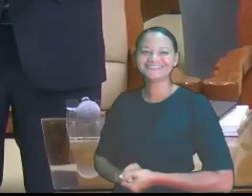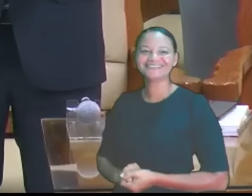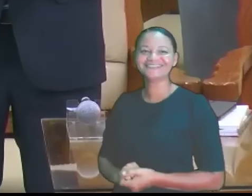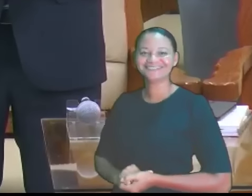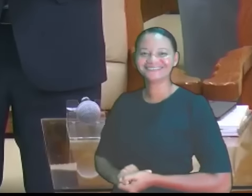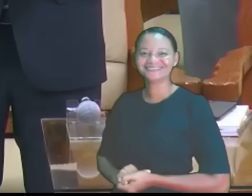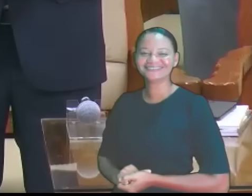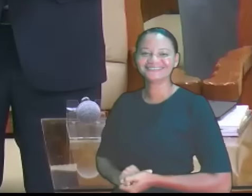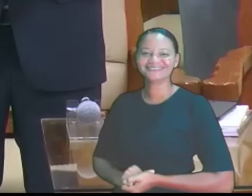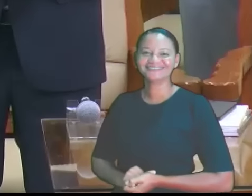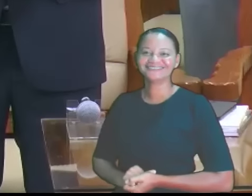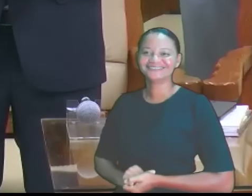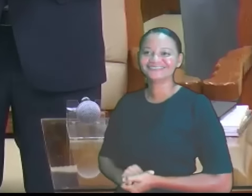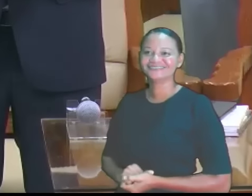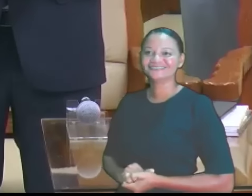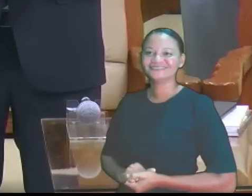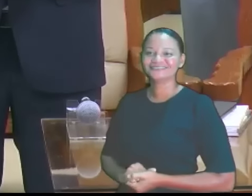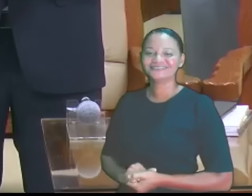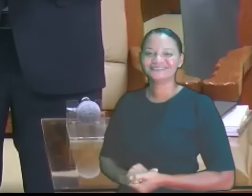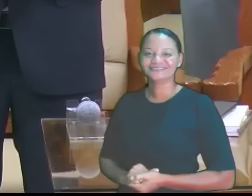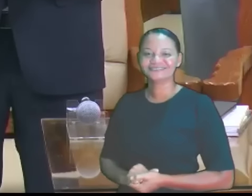Aleluia! Glória a Deus!